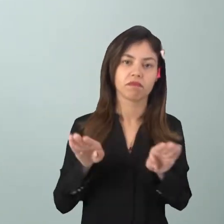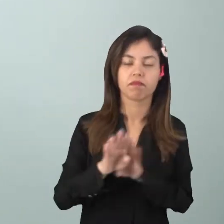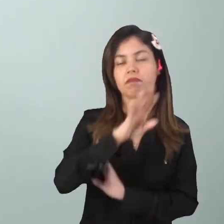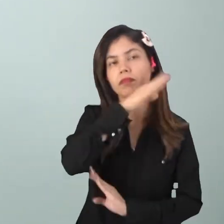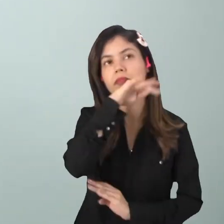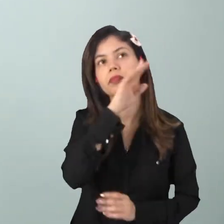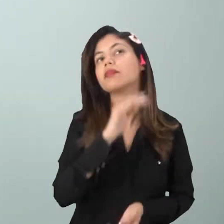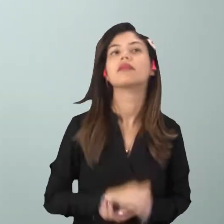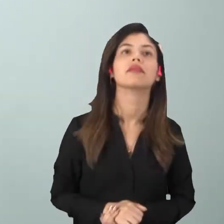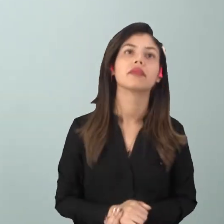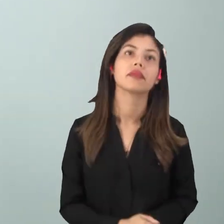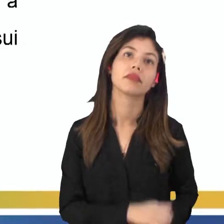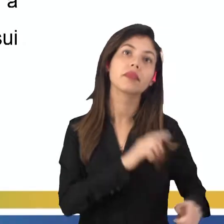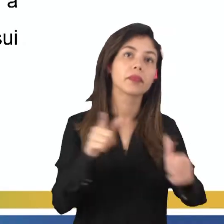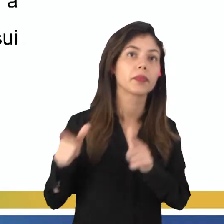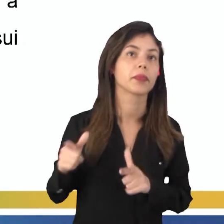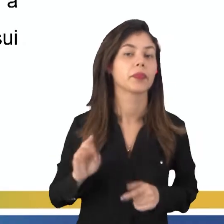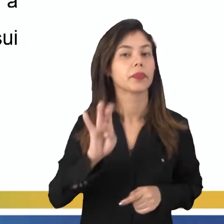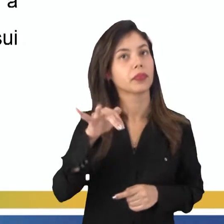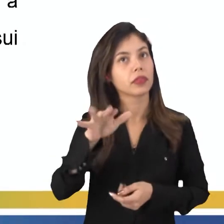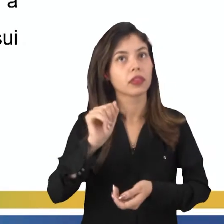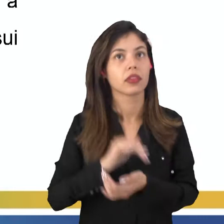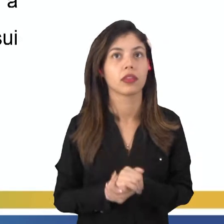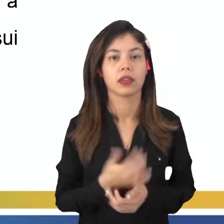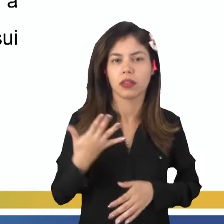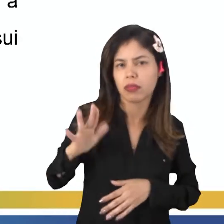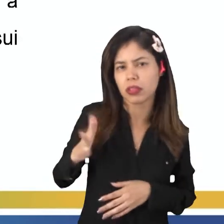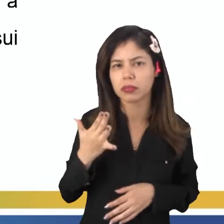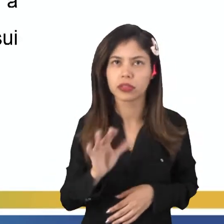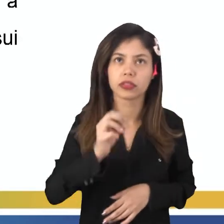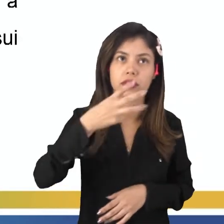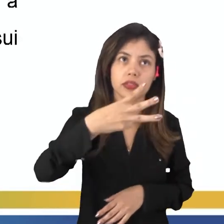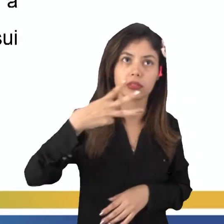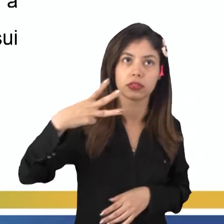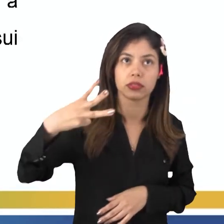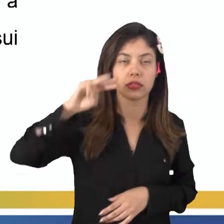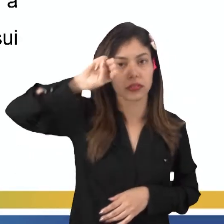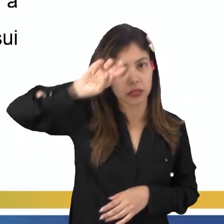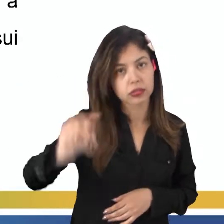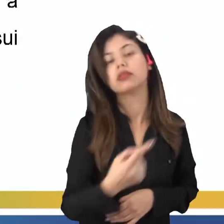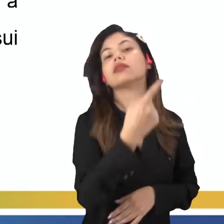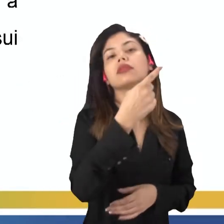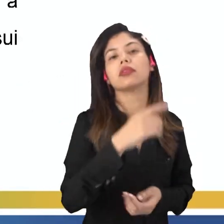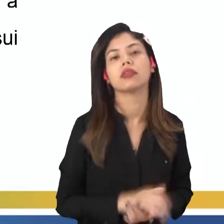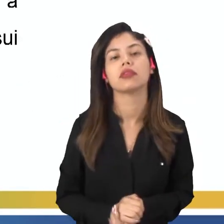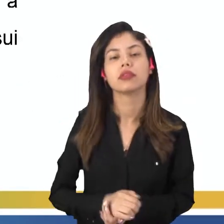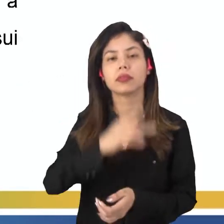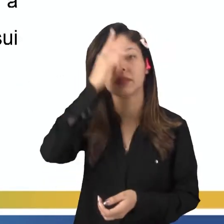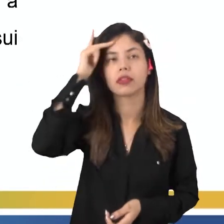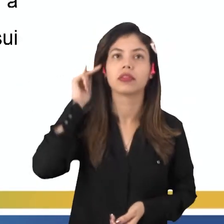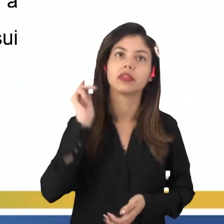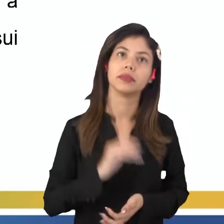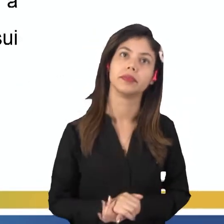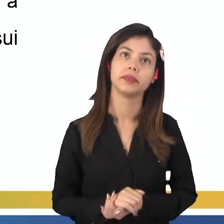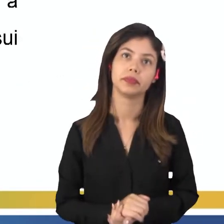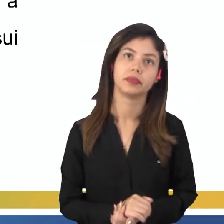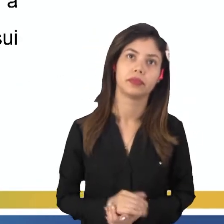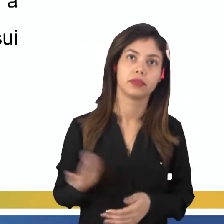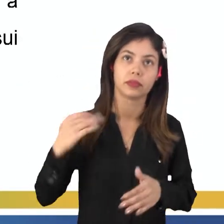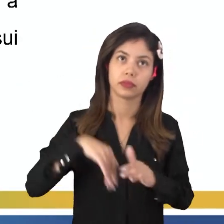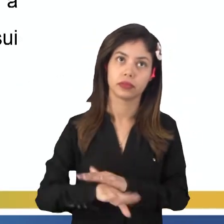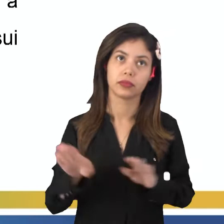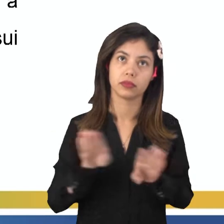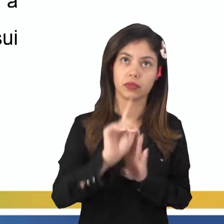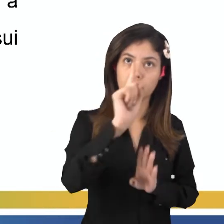animais. Na área ocupada pelo bioma há aproximadamente 33 milhões de habitantes,